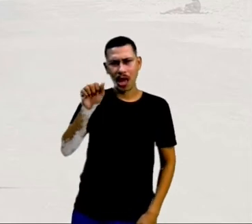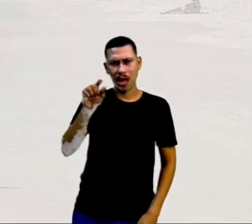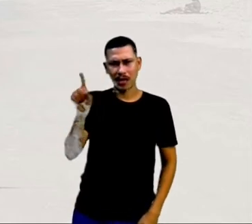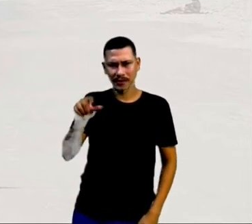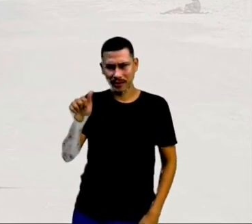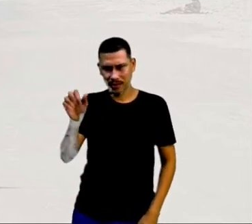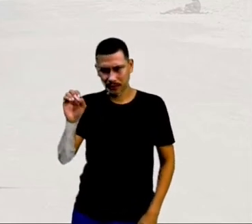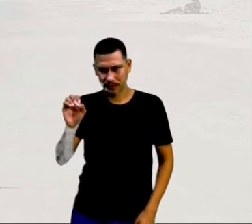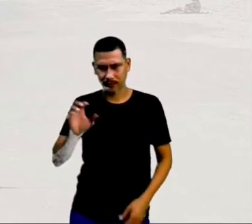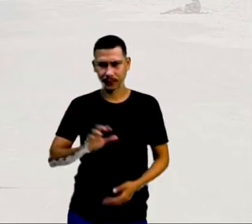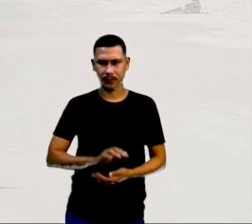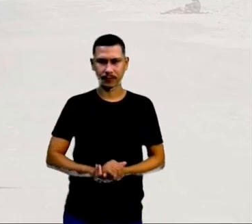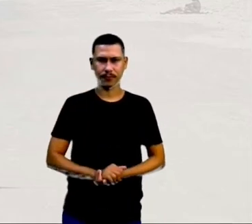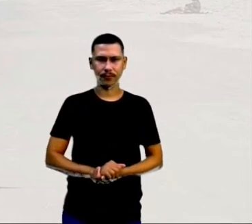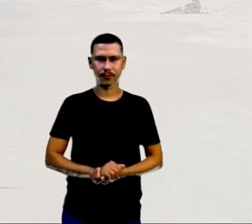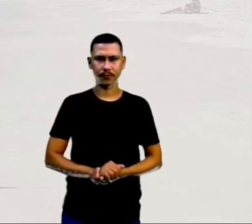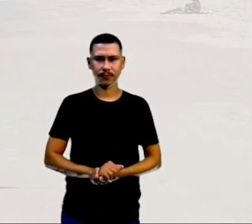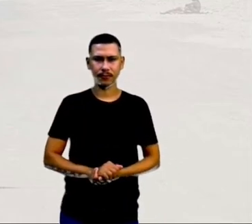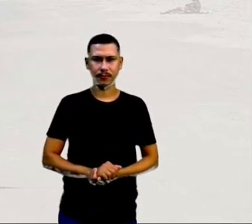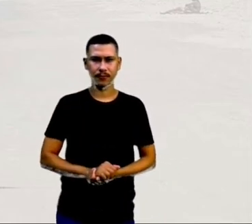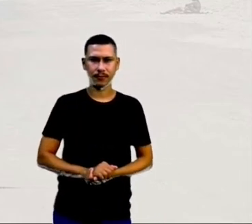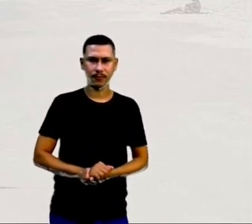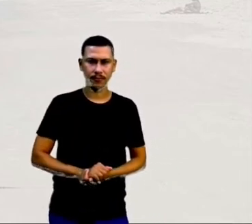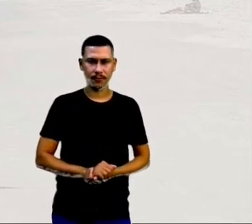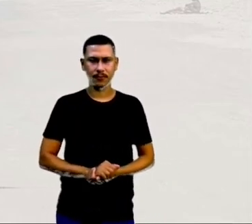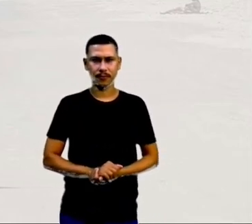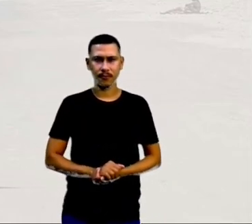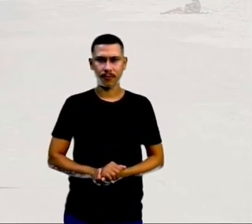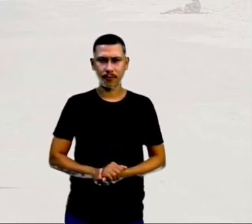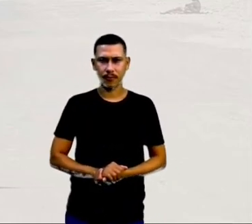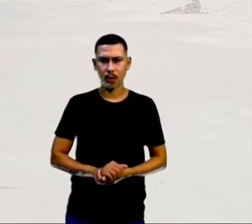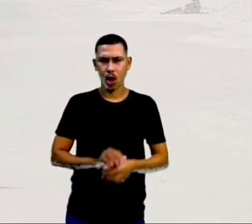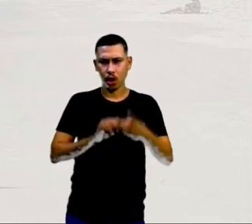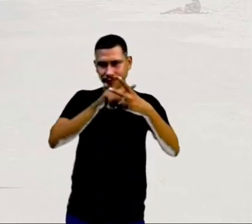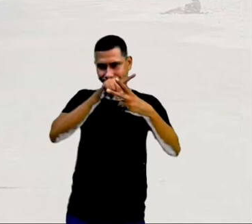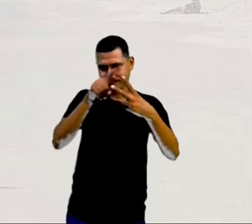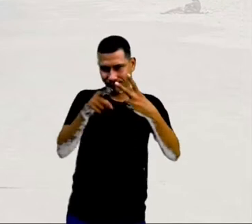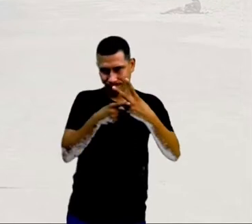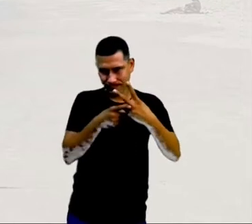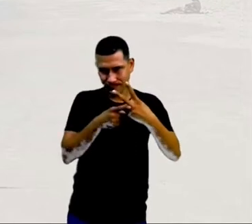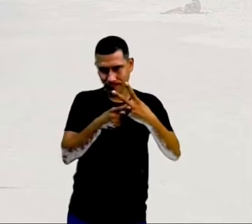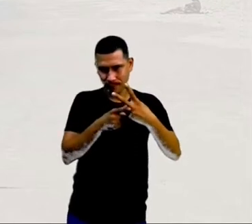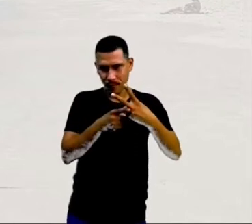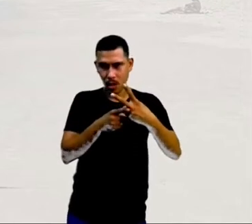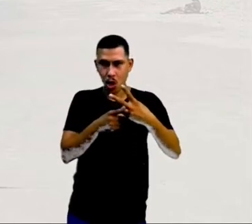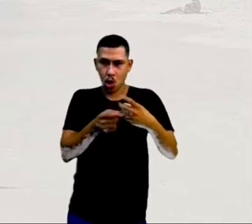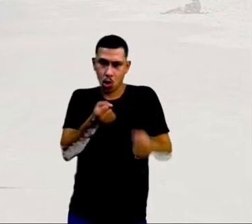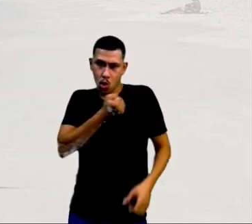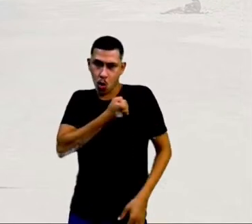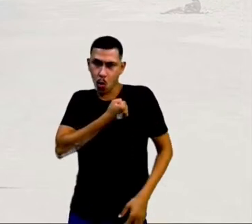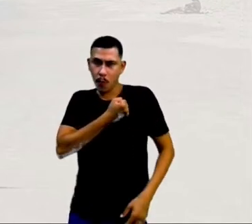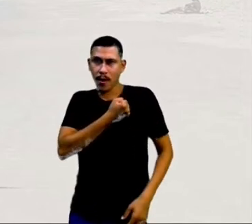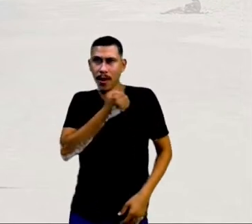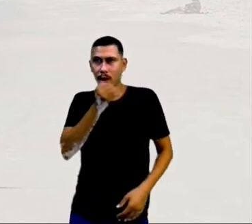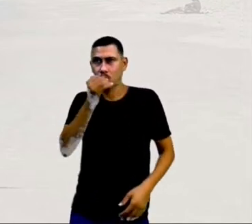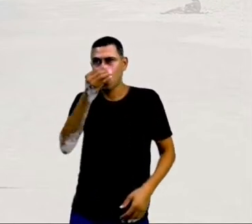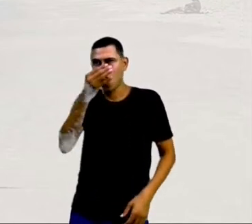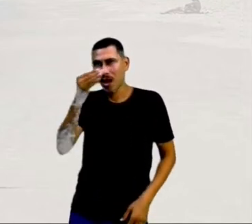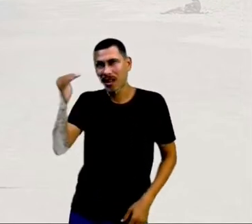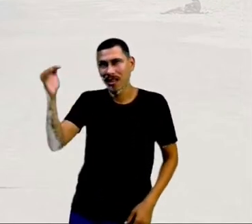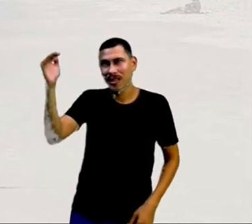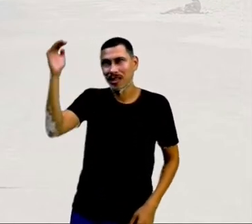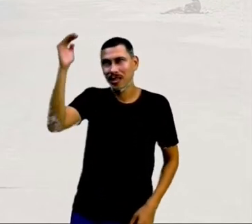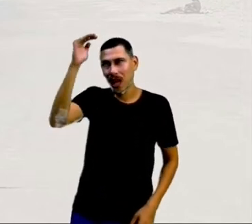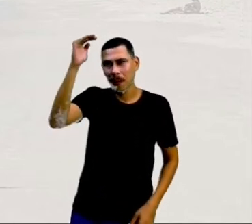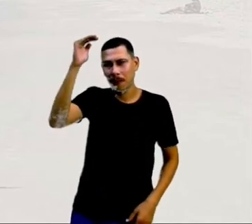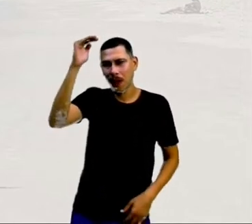bom? Então, na razão, a gente tem duas partes. Esse número daqui de cima, a gente chama de termo